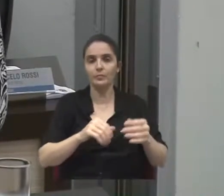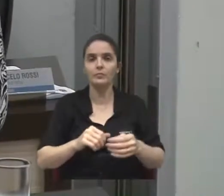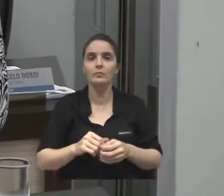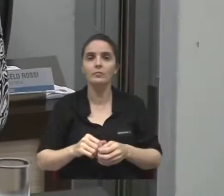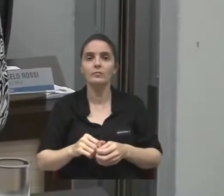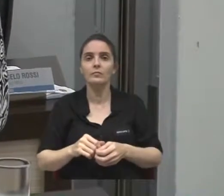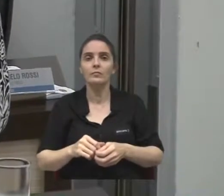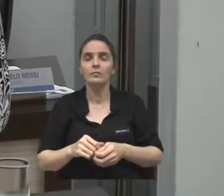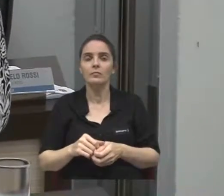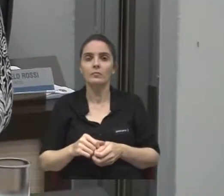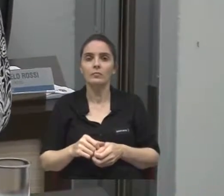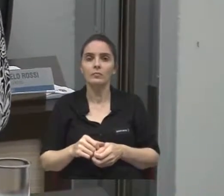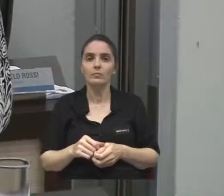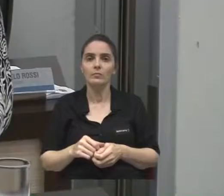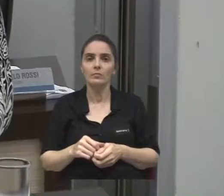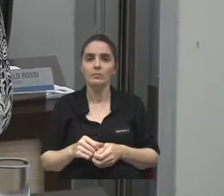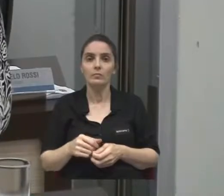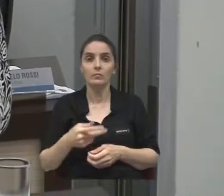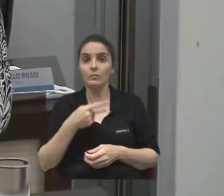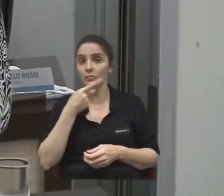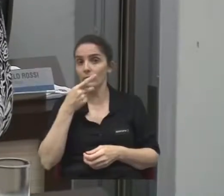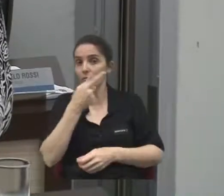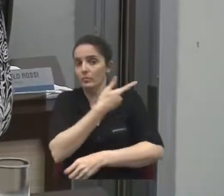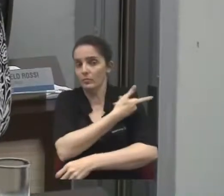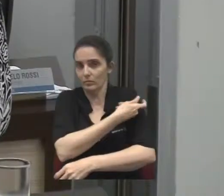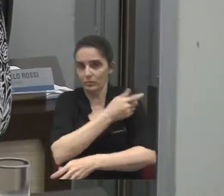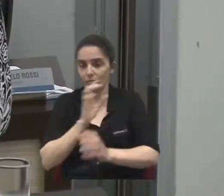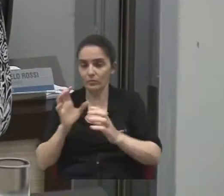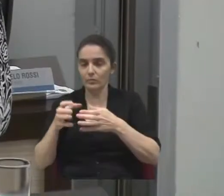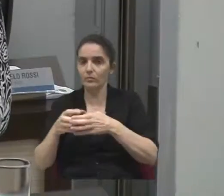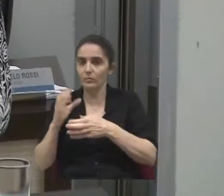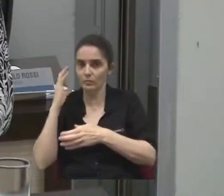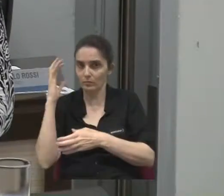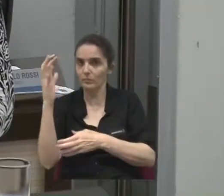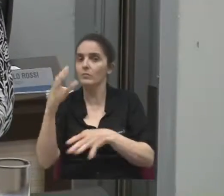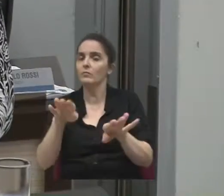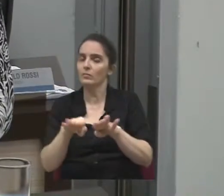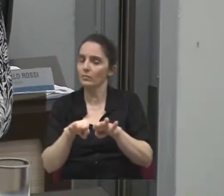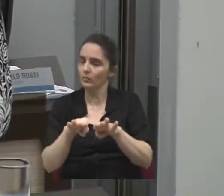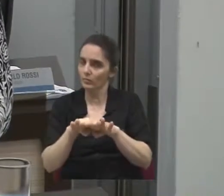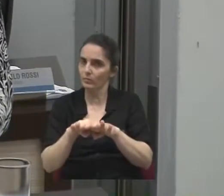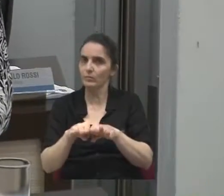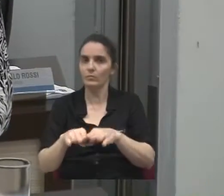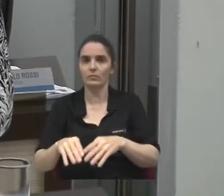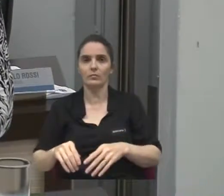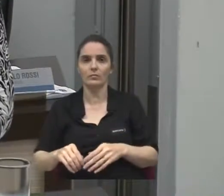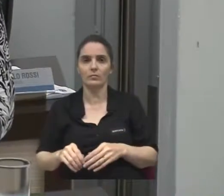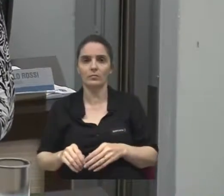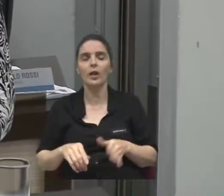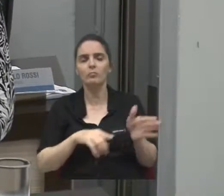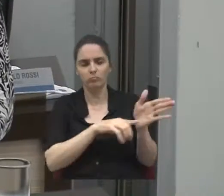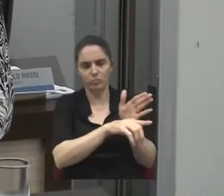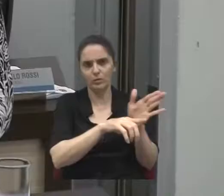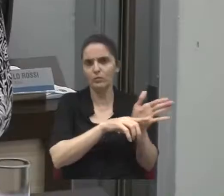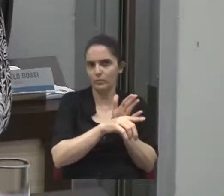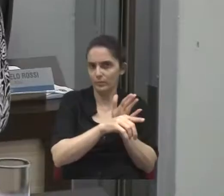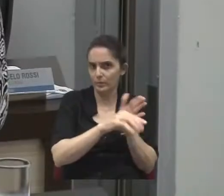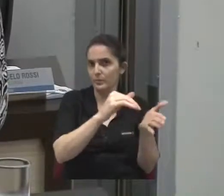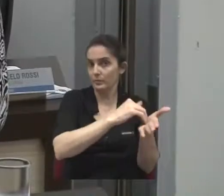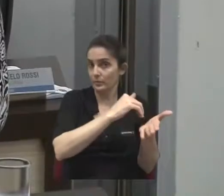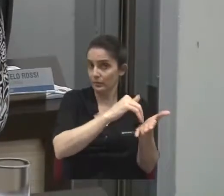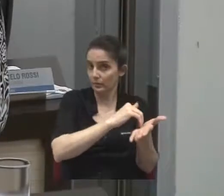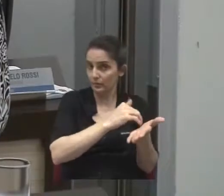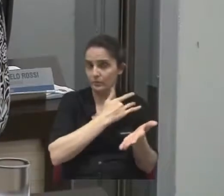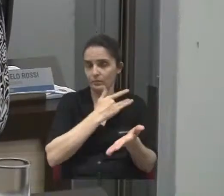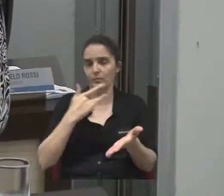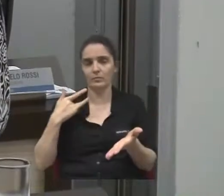essa questão da vacinação, a Comissão de Meio Ambiente também, né, a gente fez alguns questionamentos, tanto para a Secretaria da Saúde,